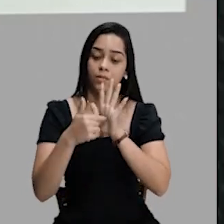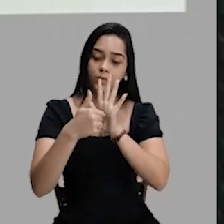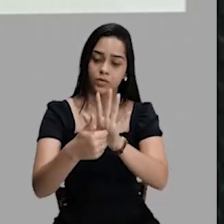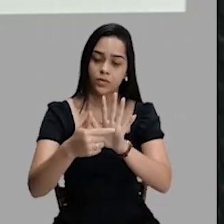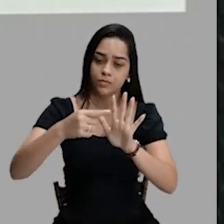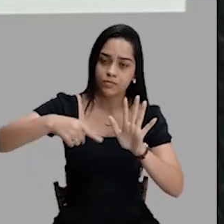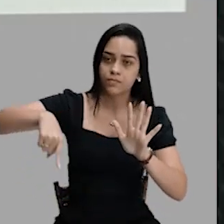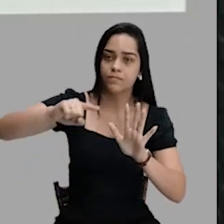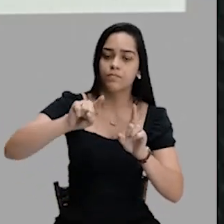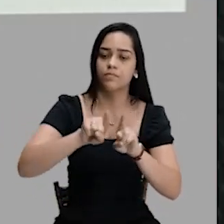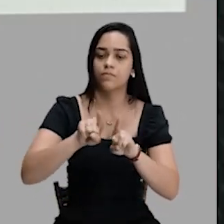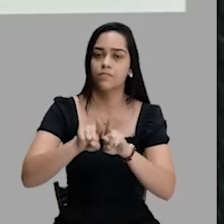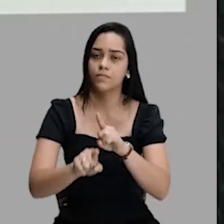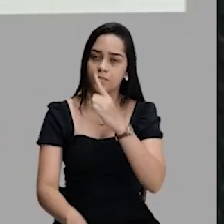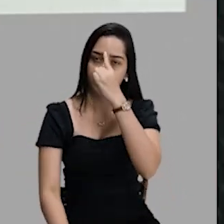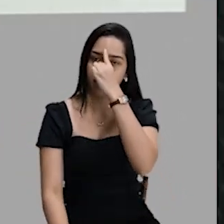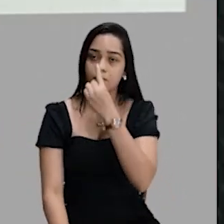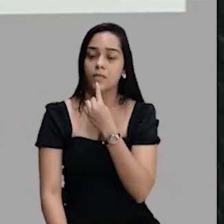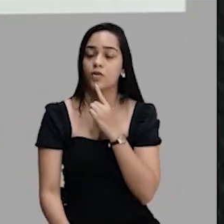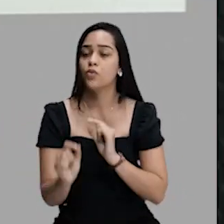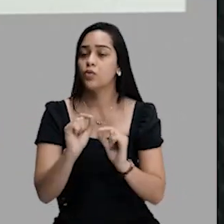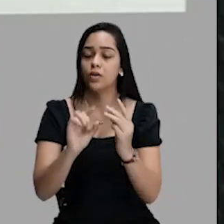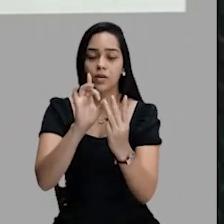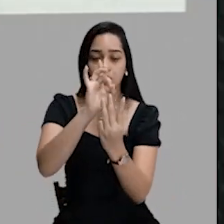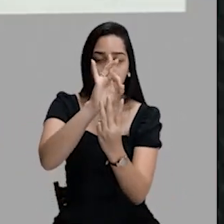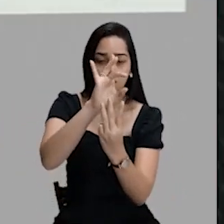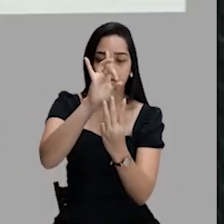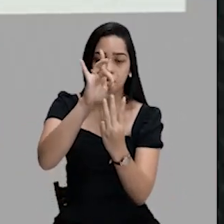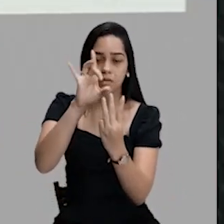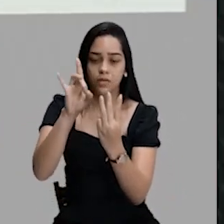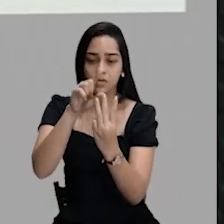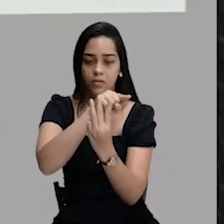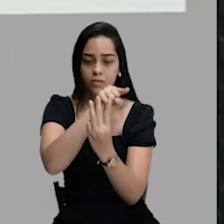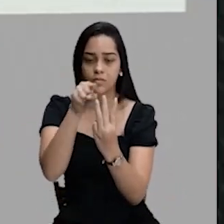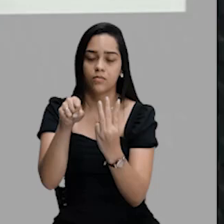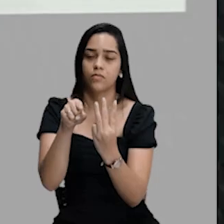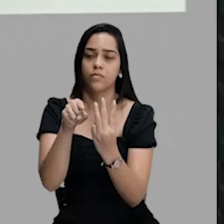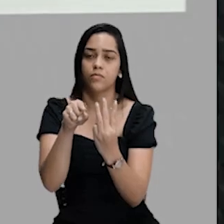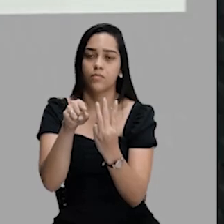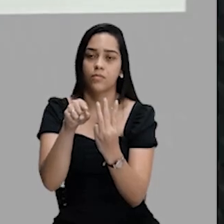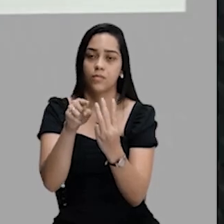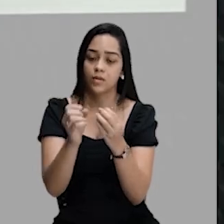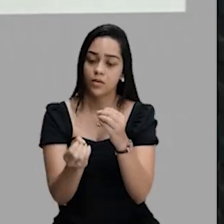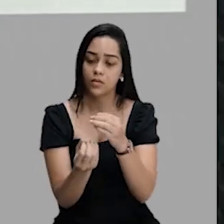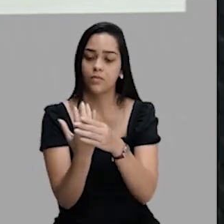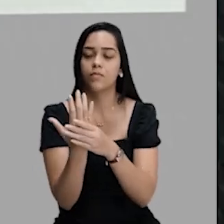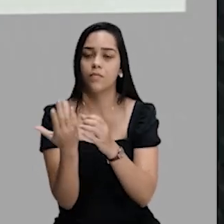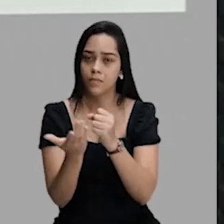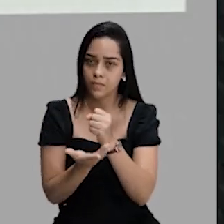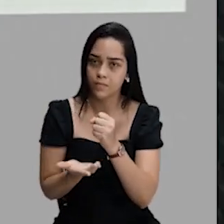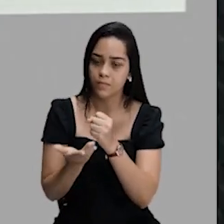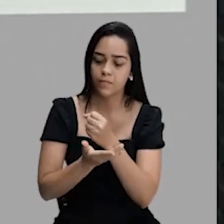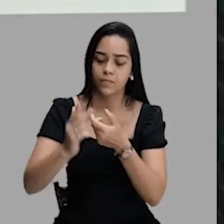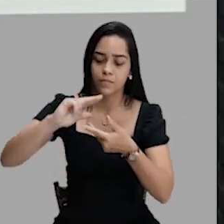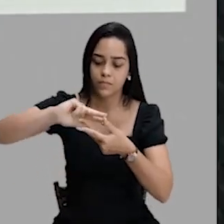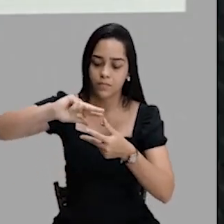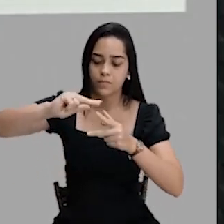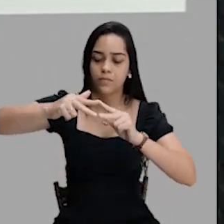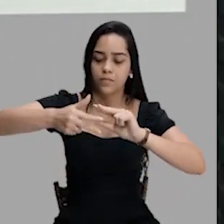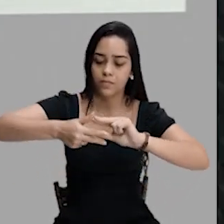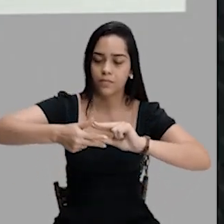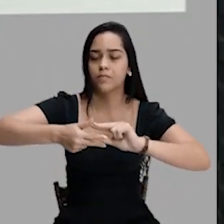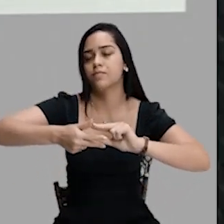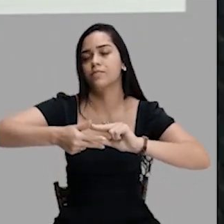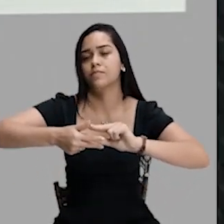para vocês aqui nessa figura que cada elemento que compõe esse poliedro, vértice,